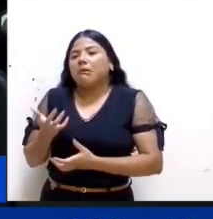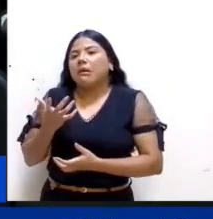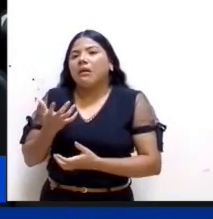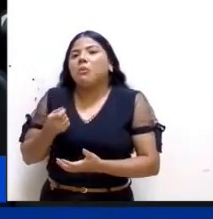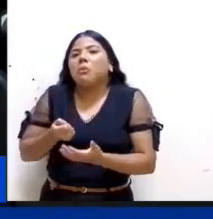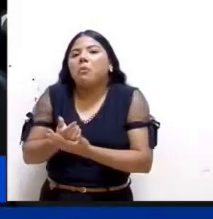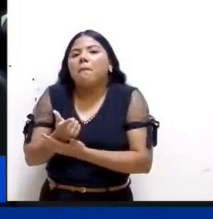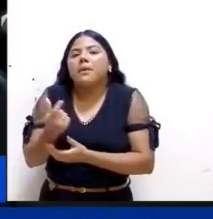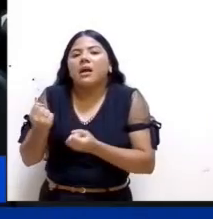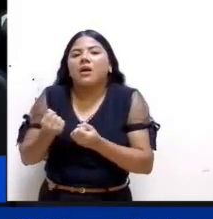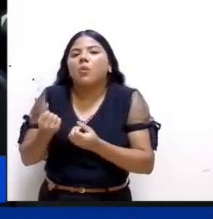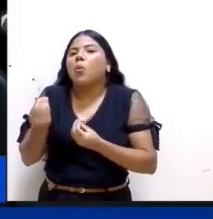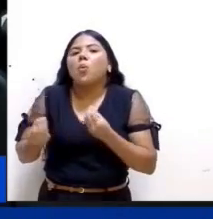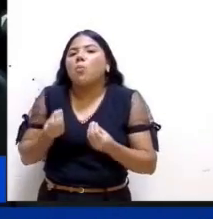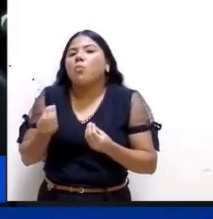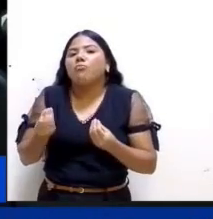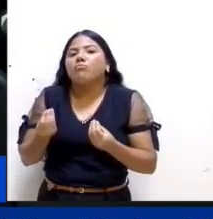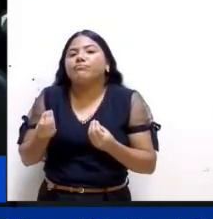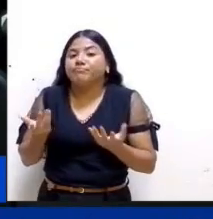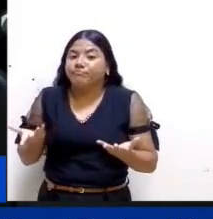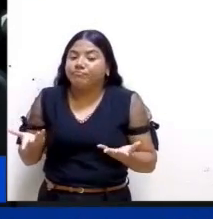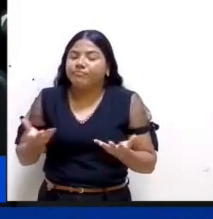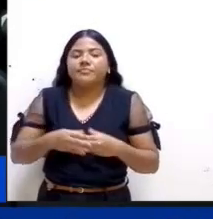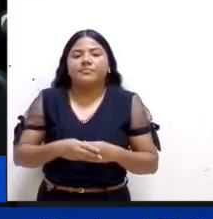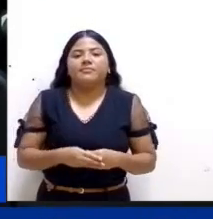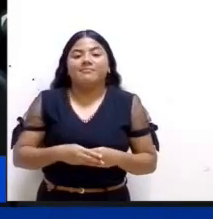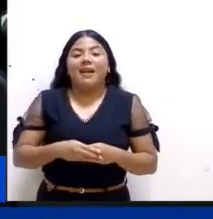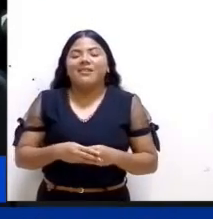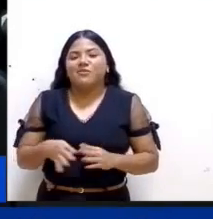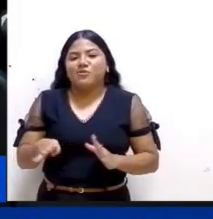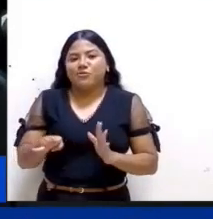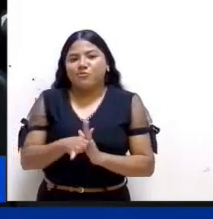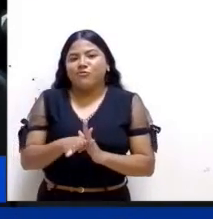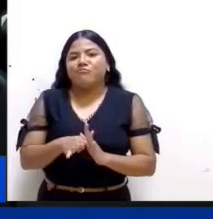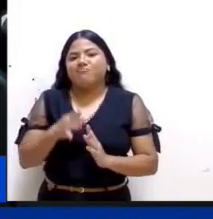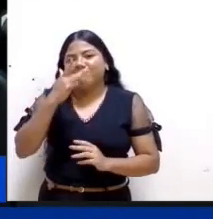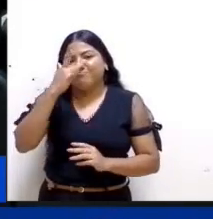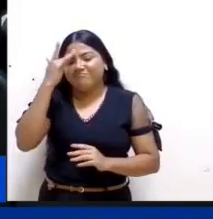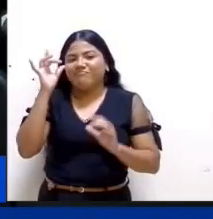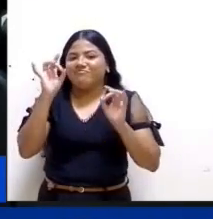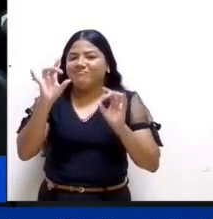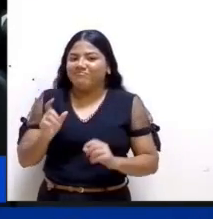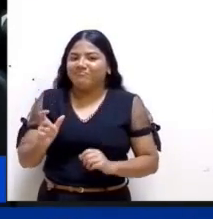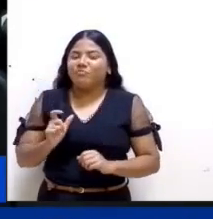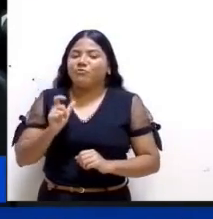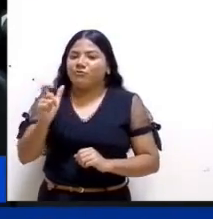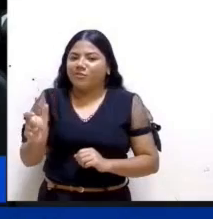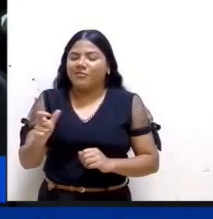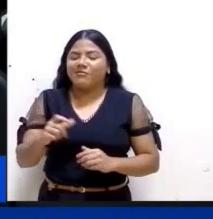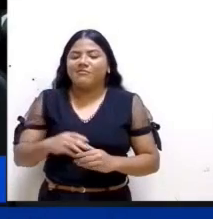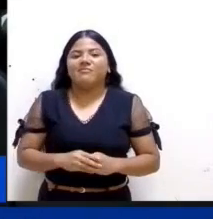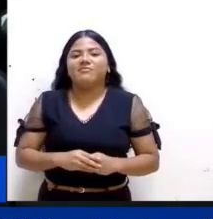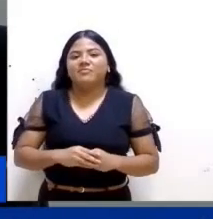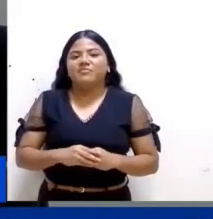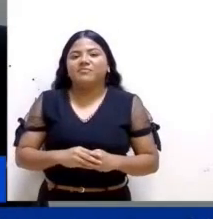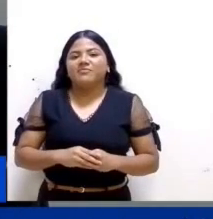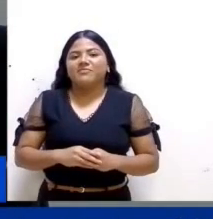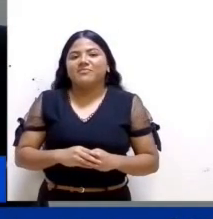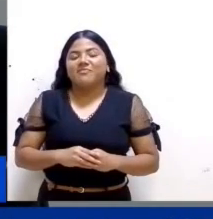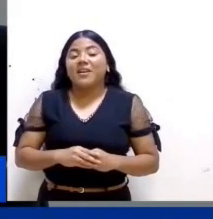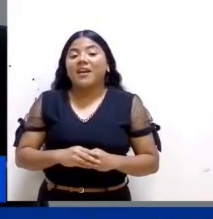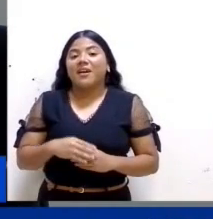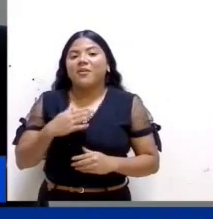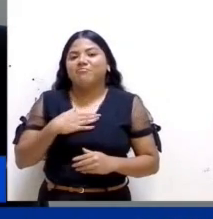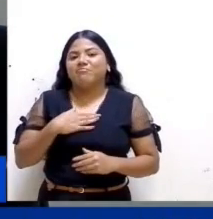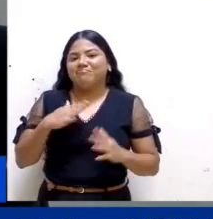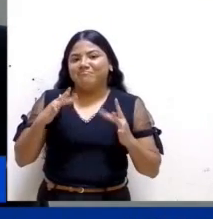vocês. O meu companheiro... Seja bem-vindo. Eu estava contando para eles de que casado também